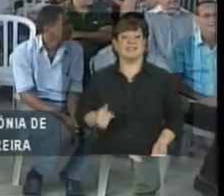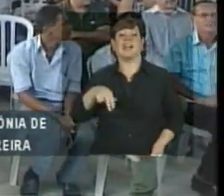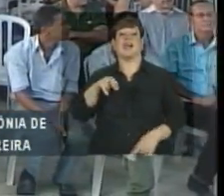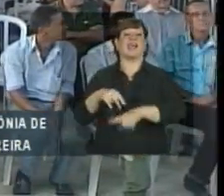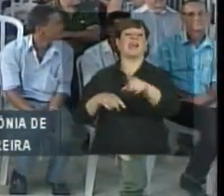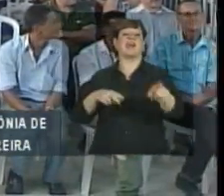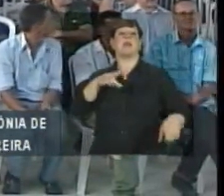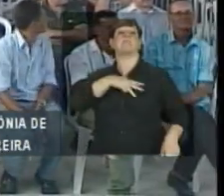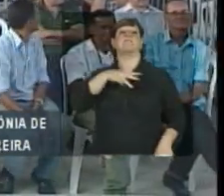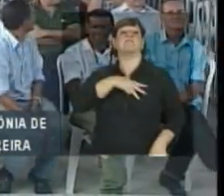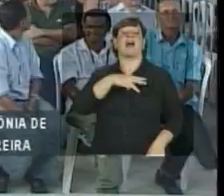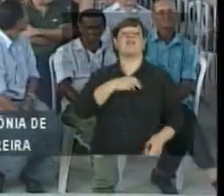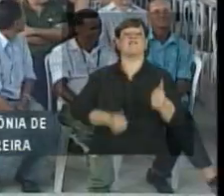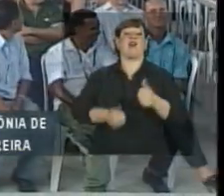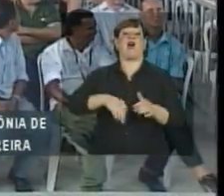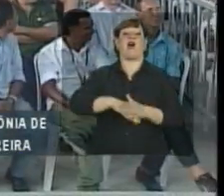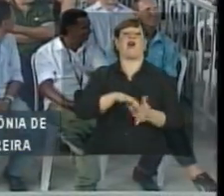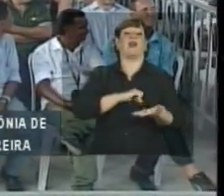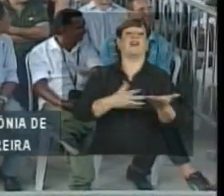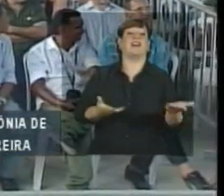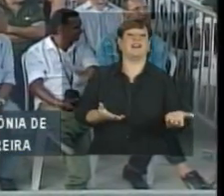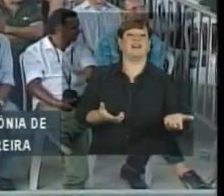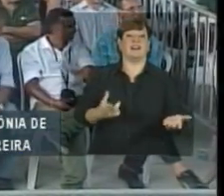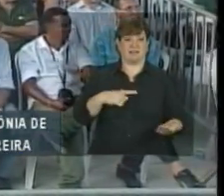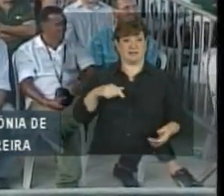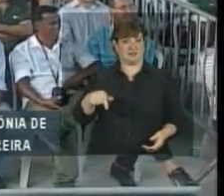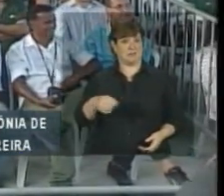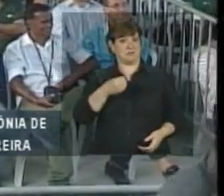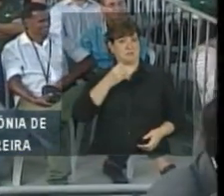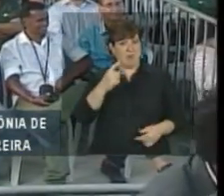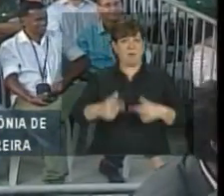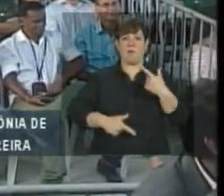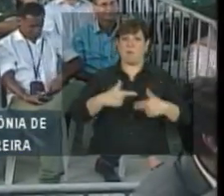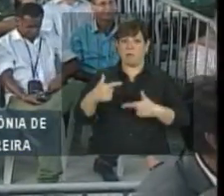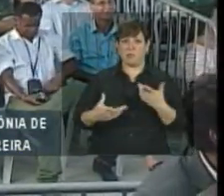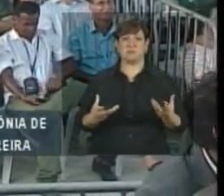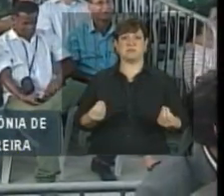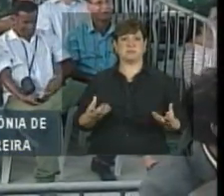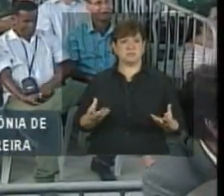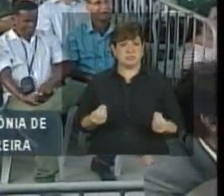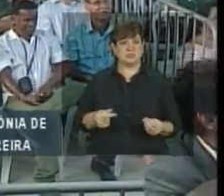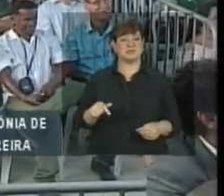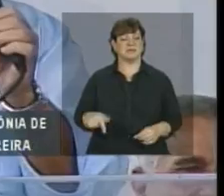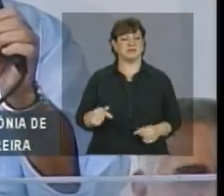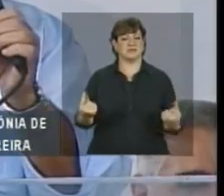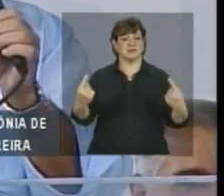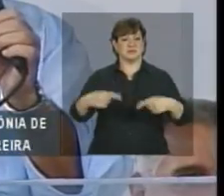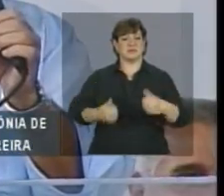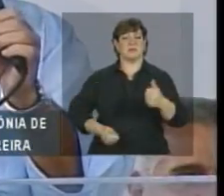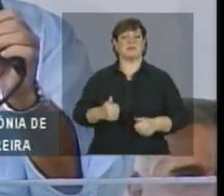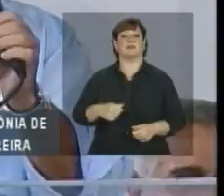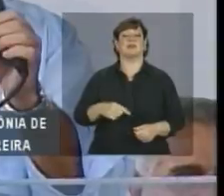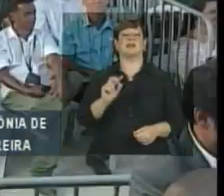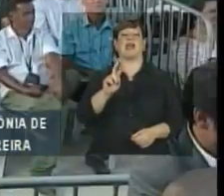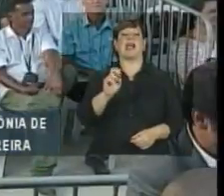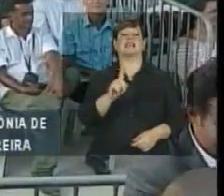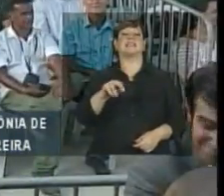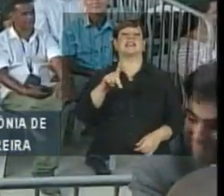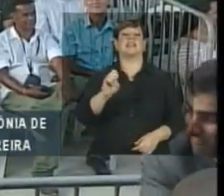Quem é Madureira aí? Madureira tem um time bom, está dando um trabalho do cacete agora no Campeonato Carioca. Quem é Resende